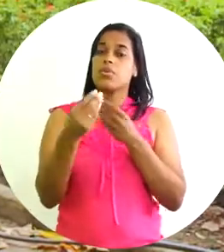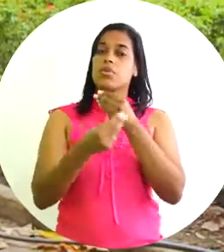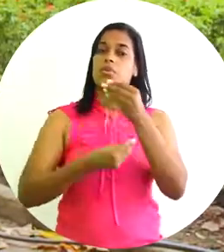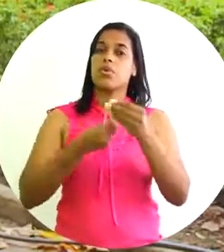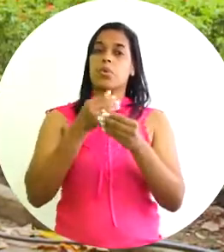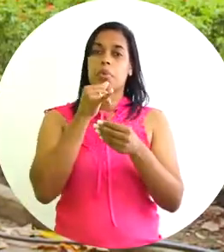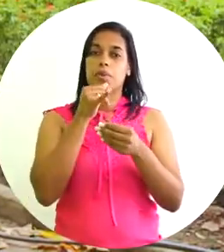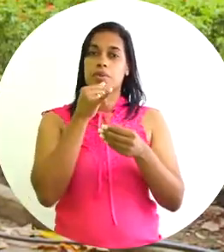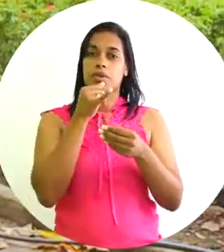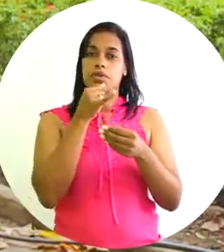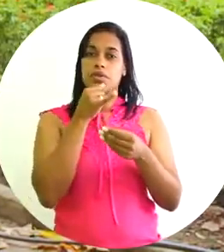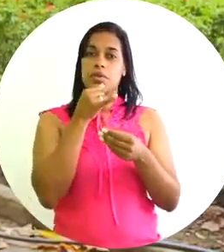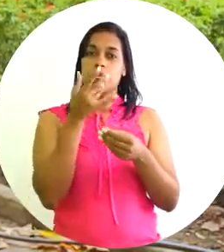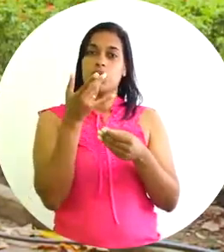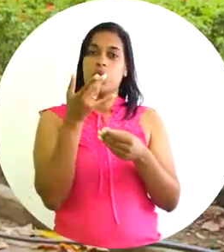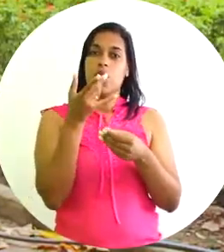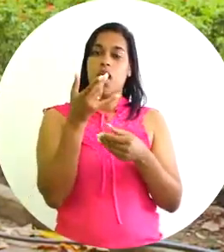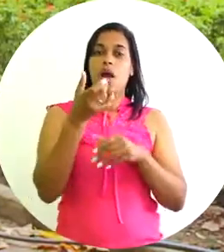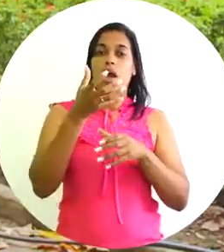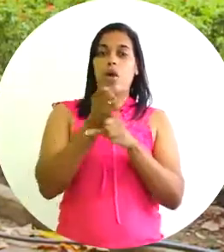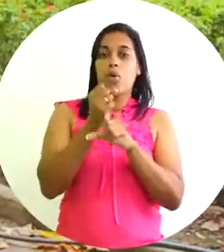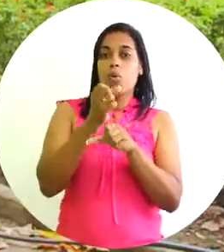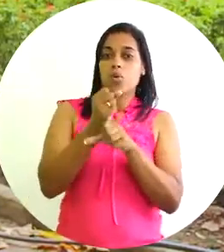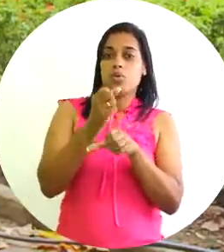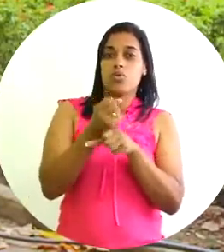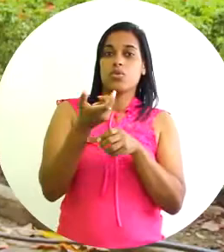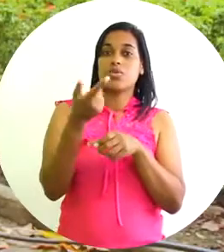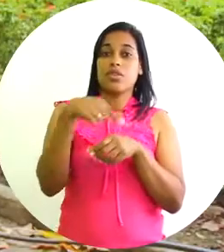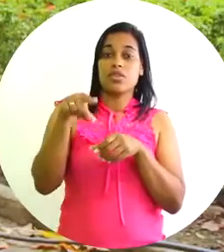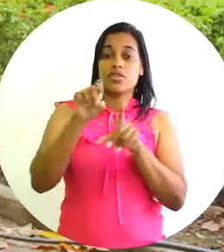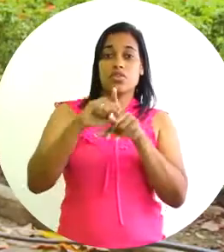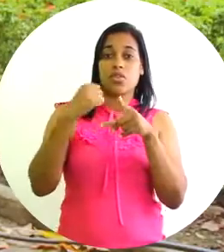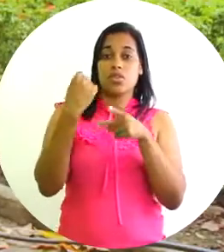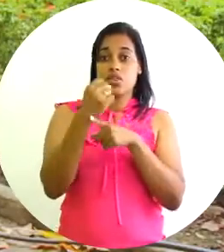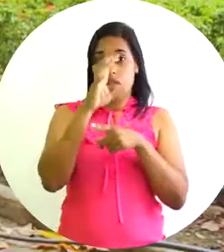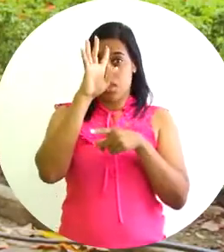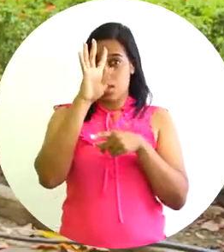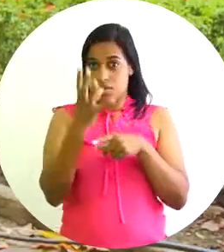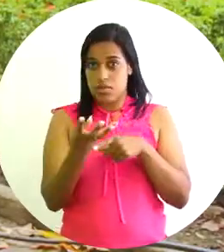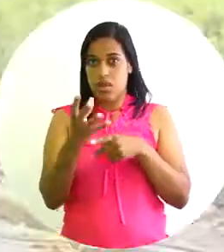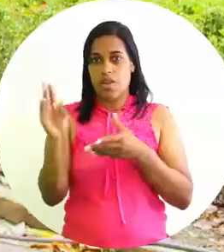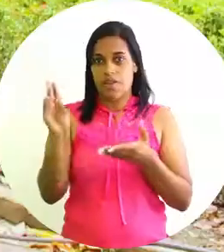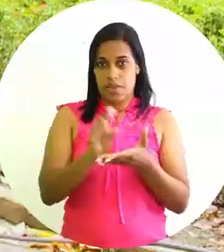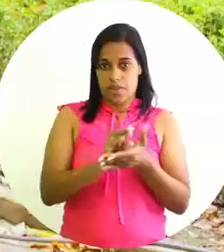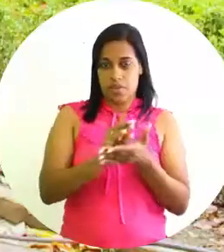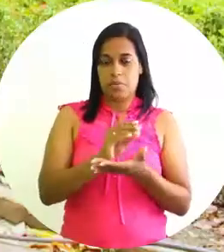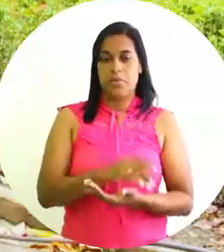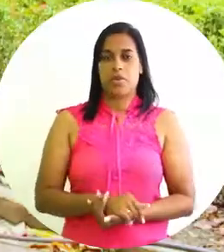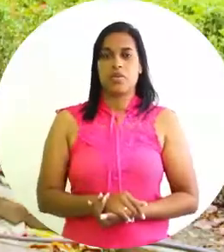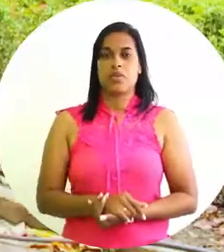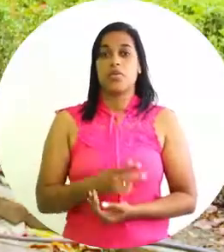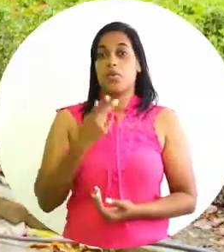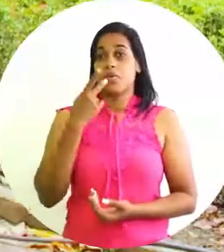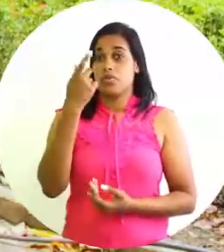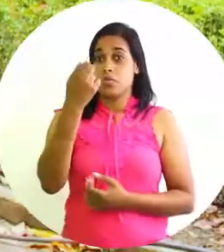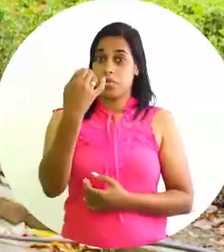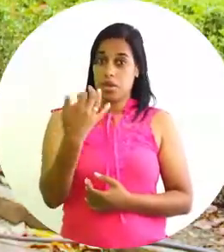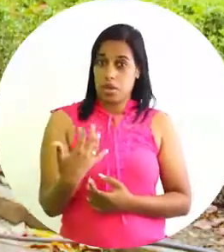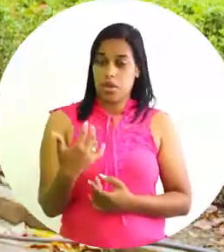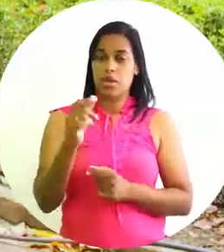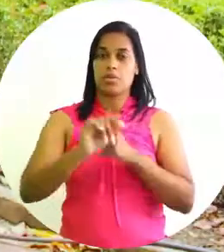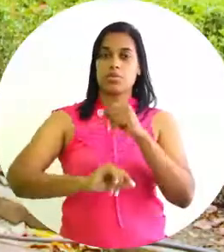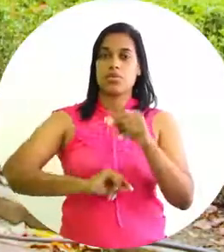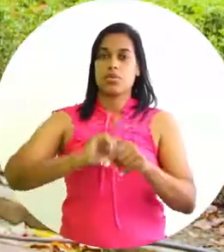de conferir uma prestação de contas à sociedade desses resultados, desses investimentos. Quando falamos